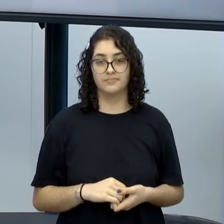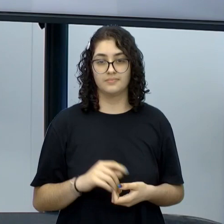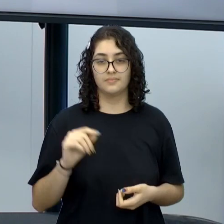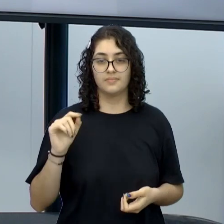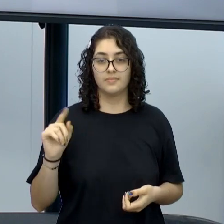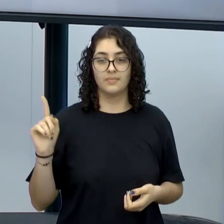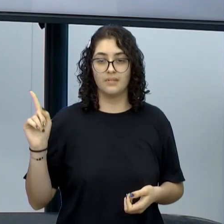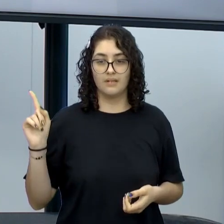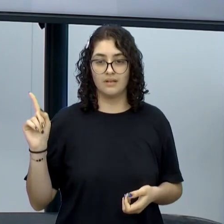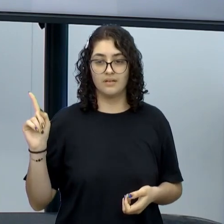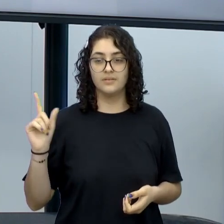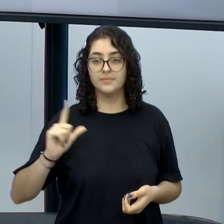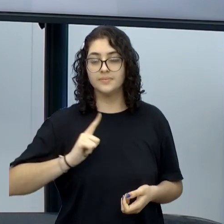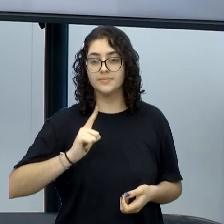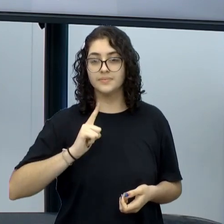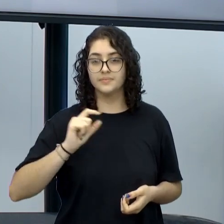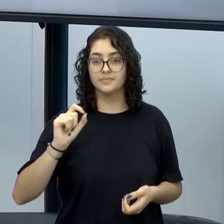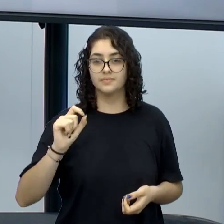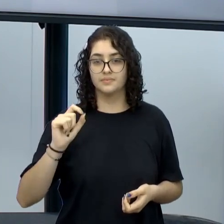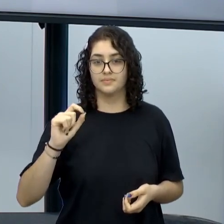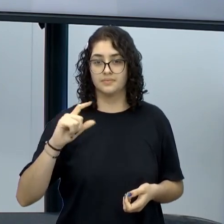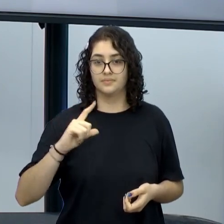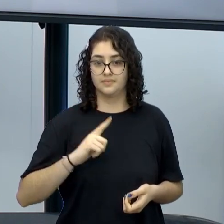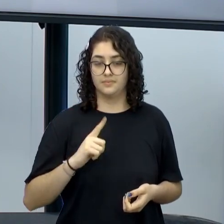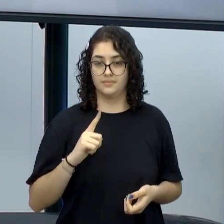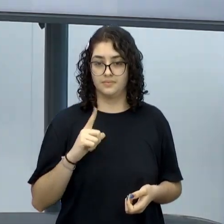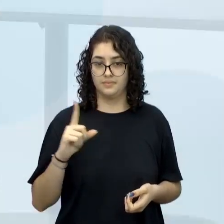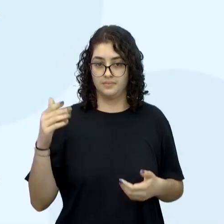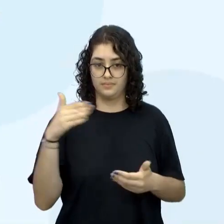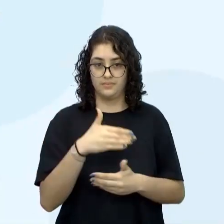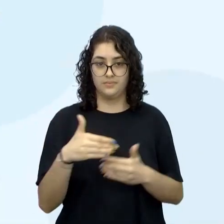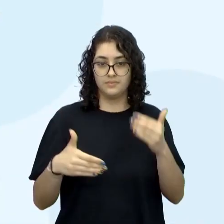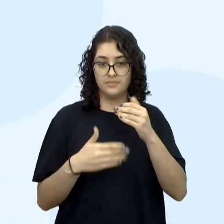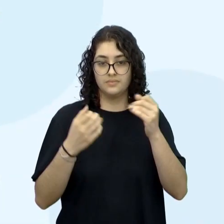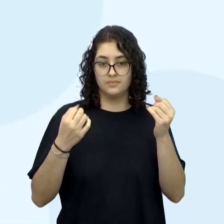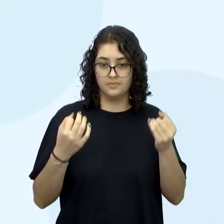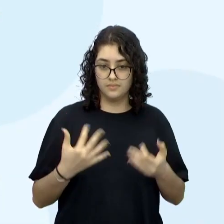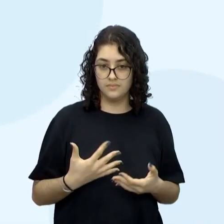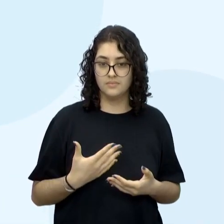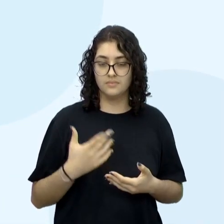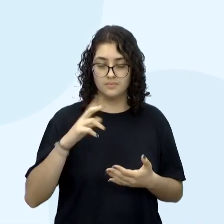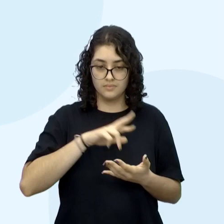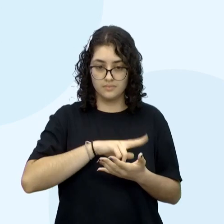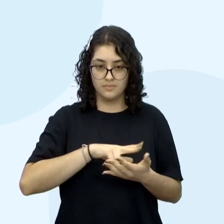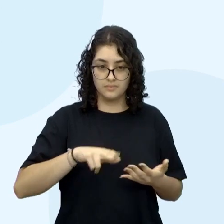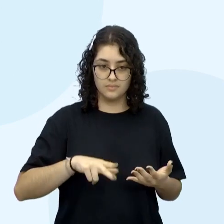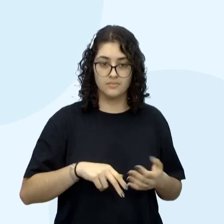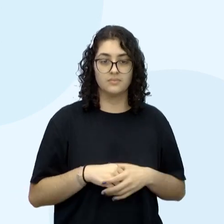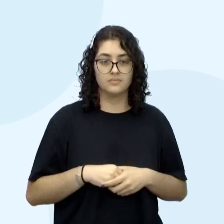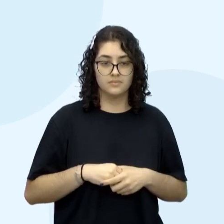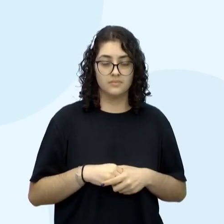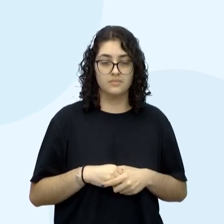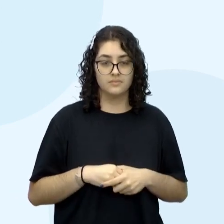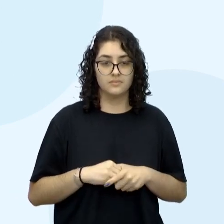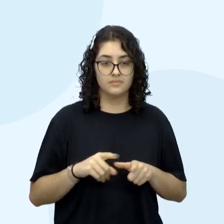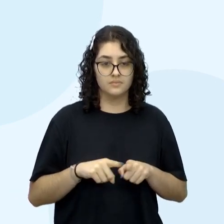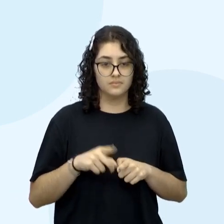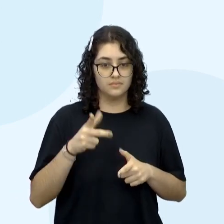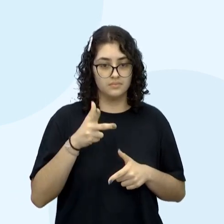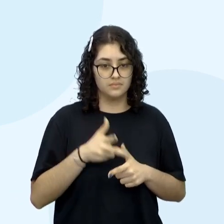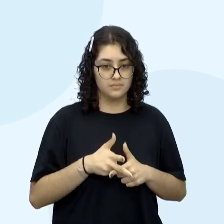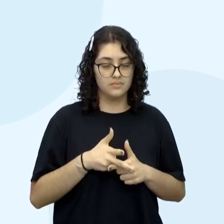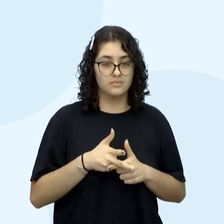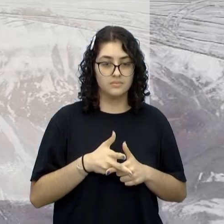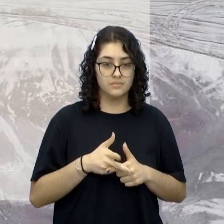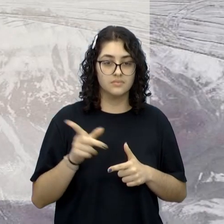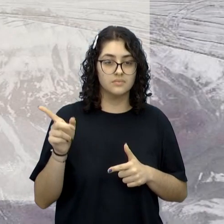se vocês quiserem, eu deixei também algumas aqui, tem um slide ainda falando sobre intemperismo e erosão, para vocês verem depois. Tem um vídeo que eu deixei